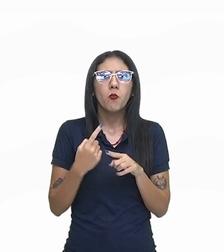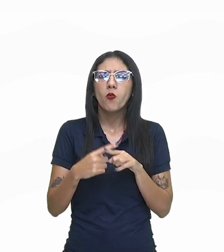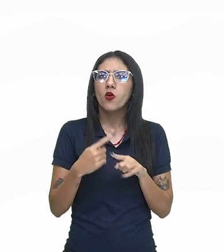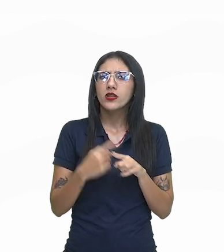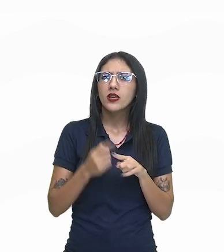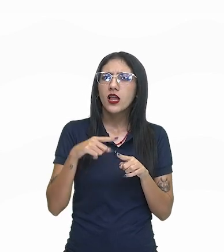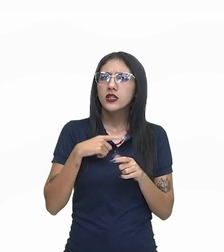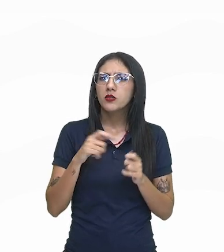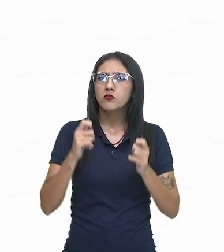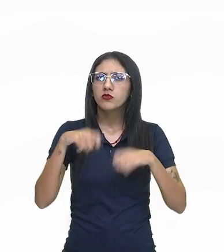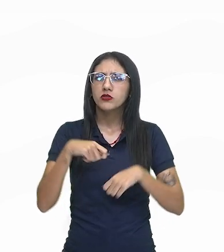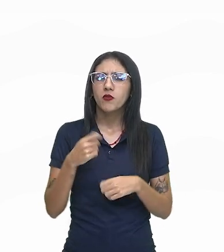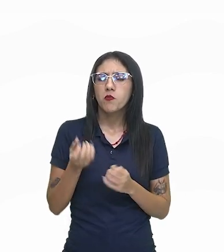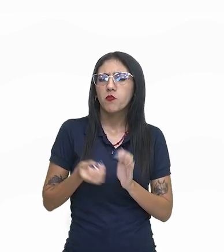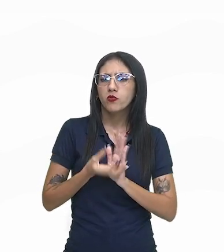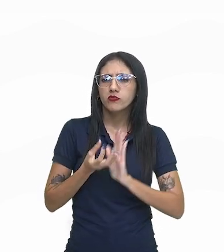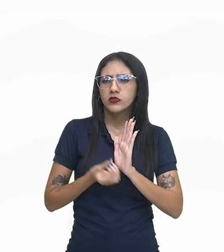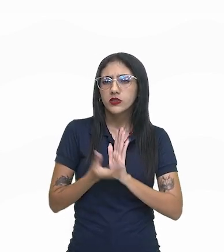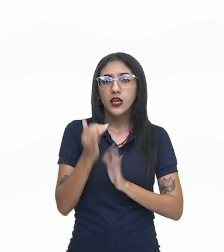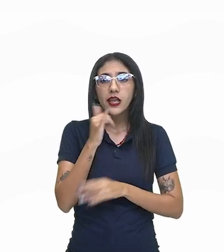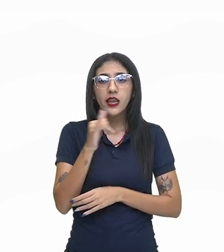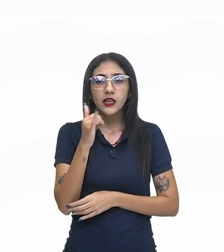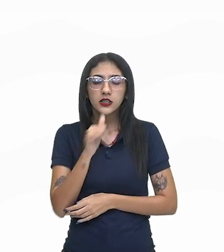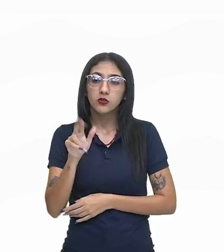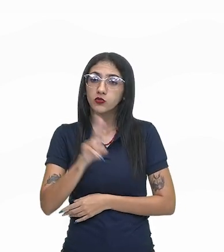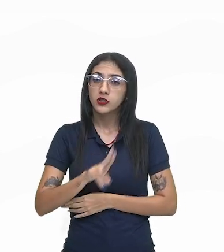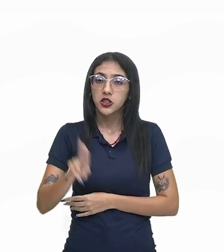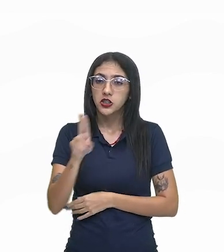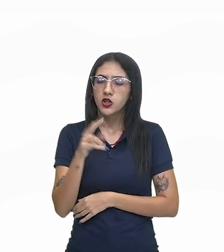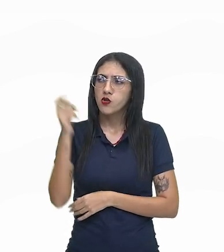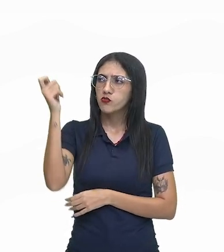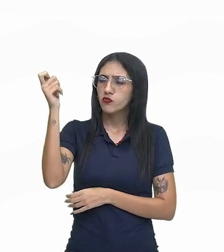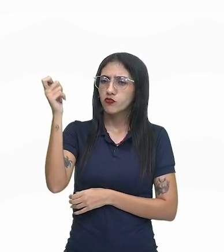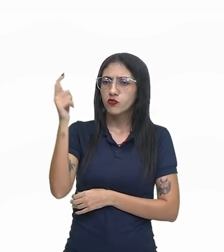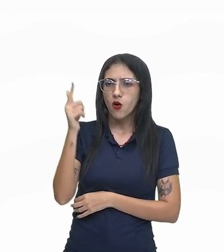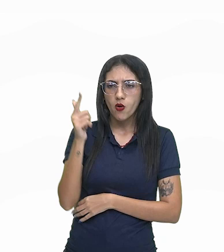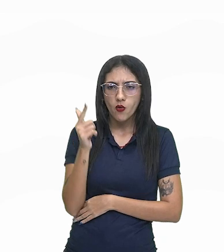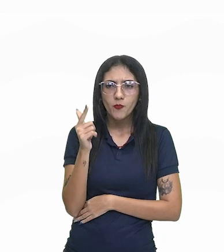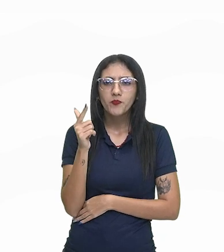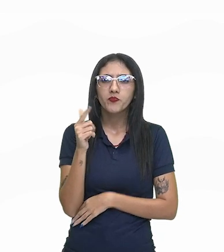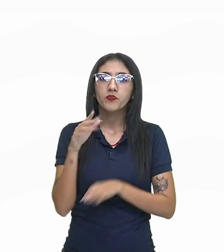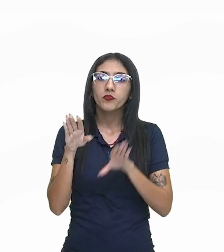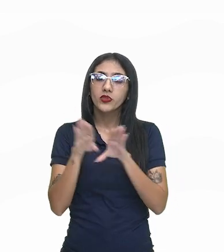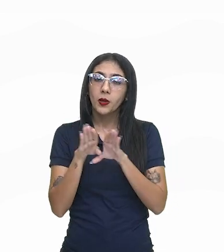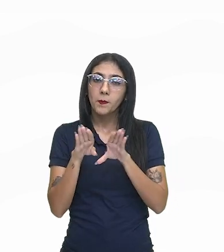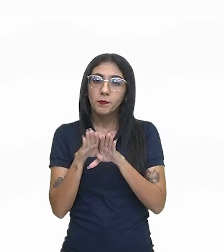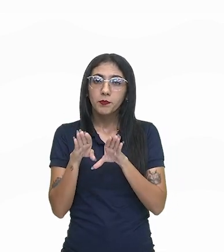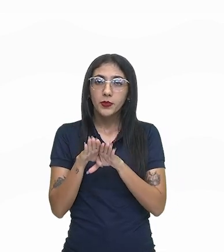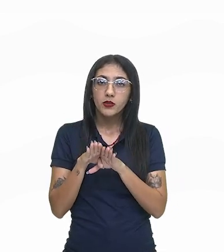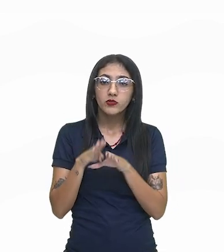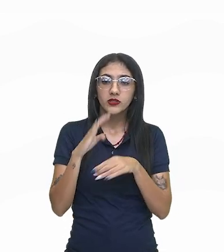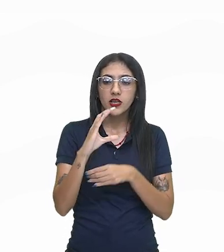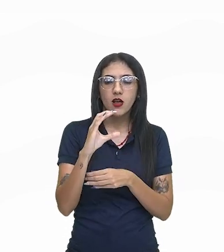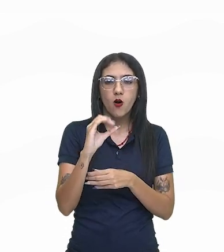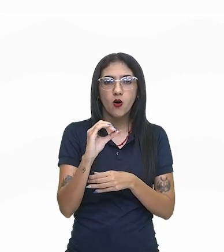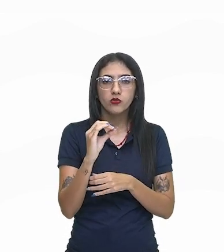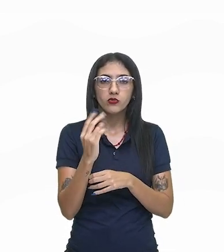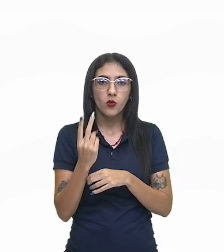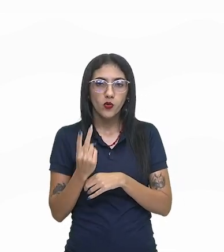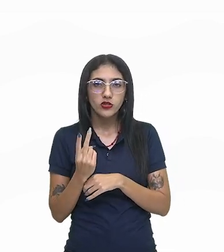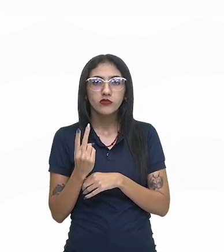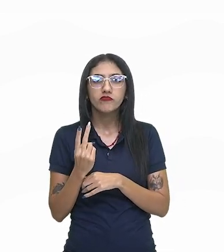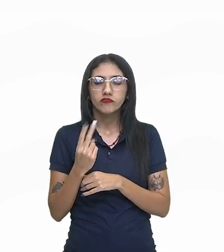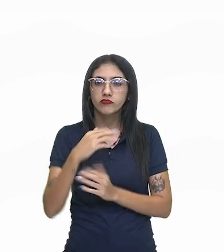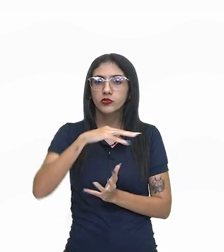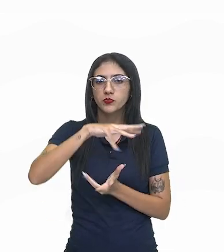de produzir energia a partir da luz do Sol e da fixação de dióxido de carbono na atmosfera. O que